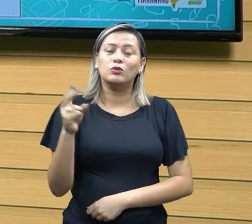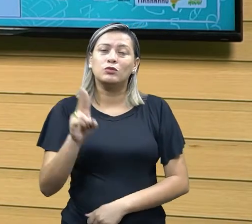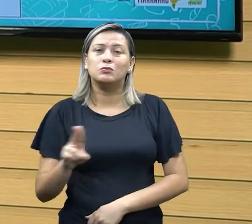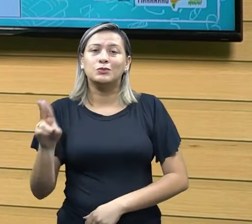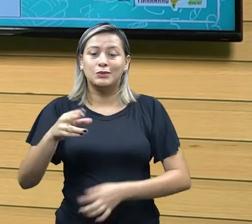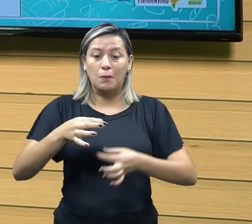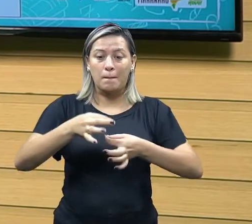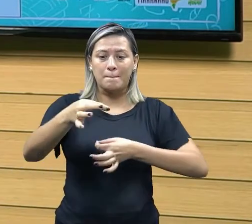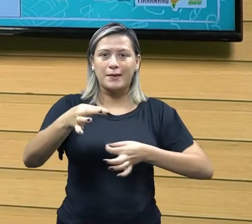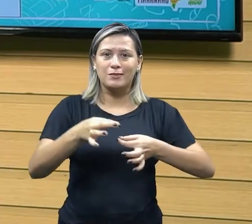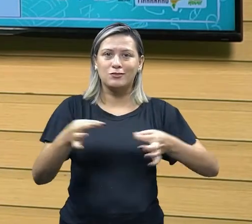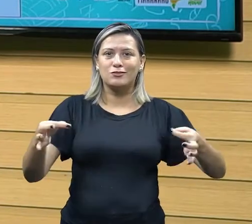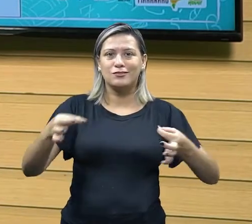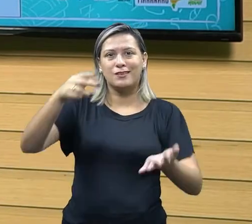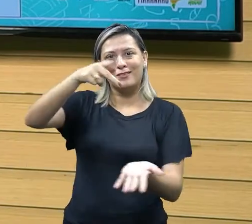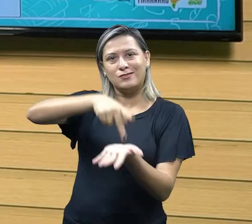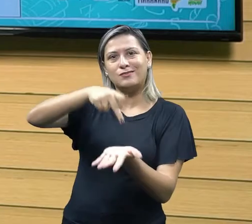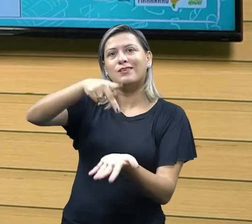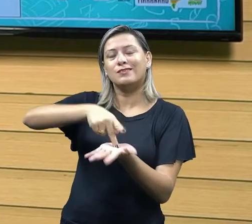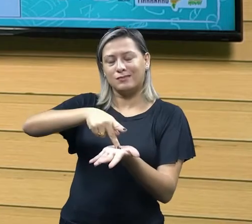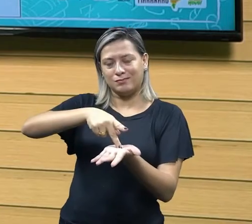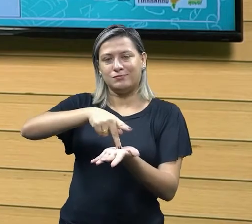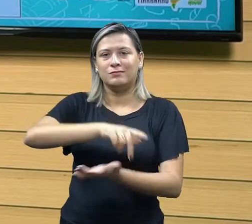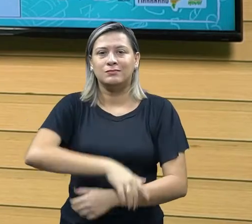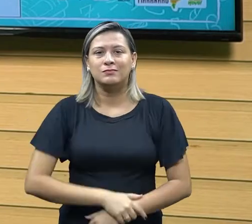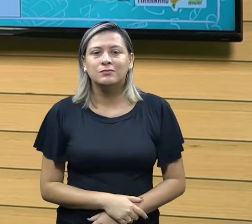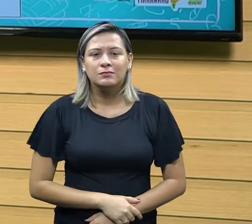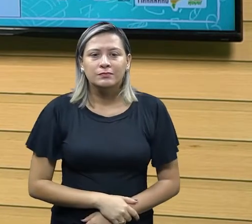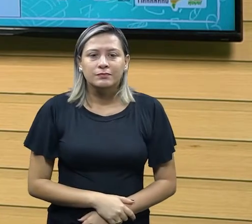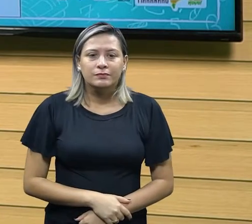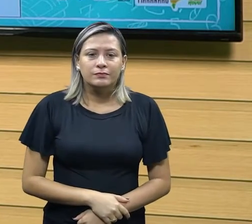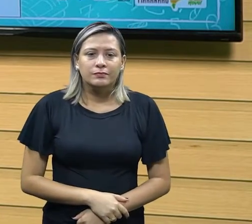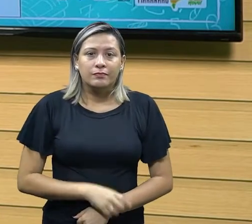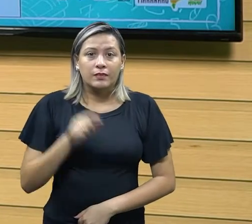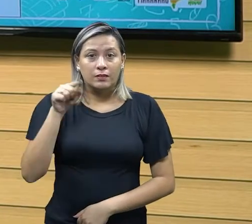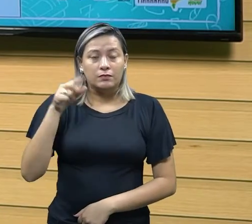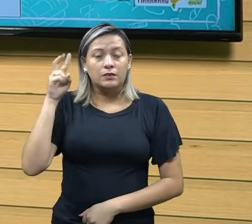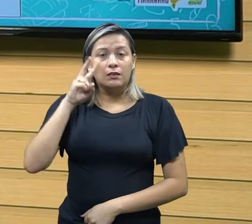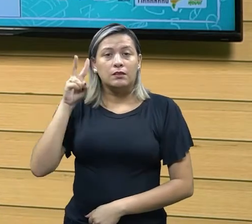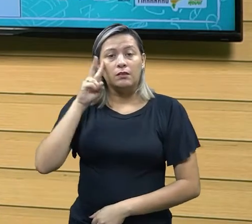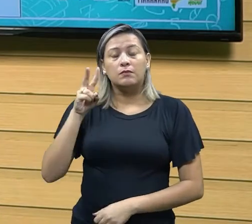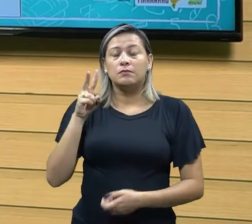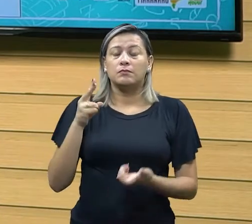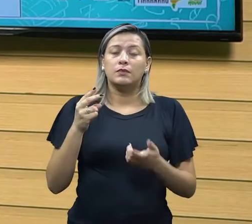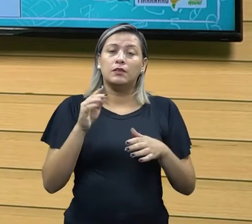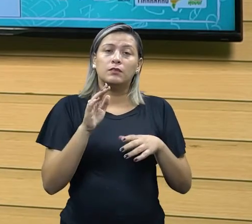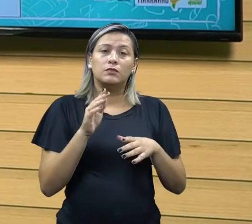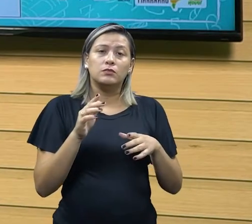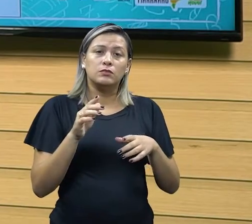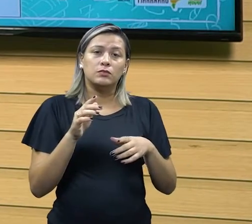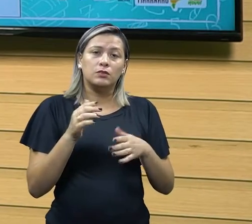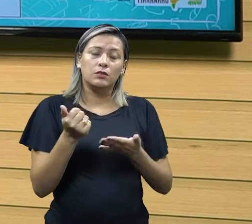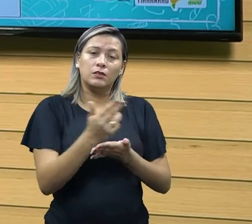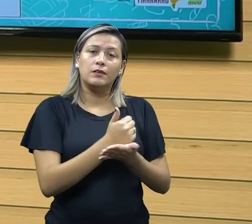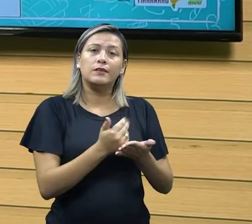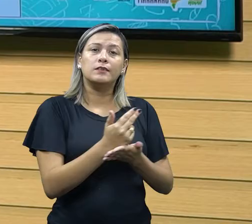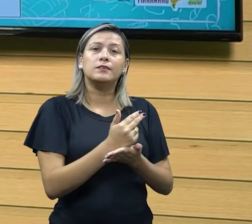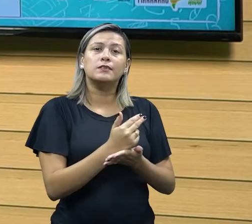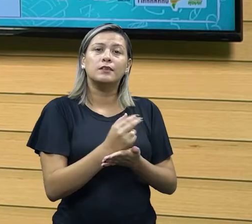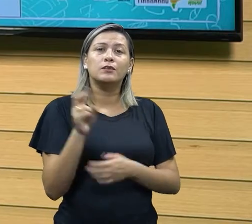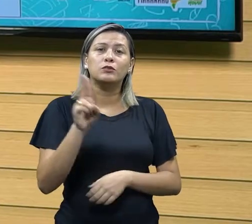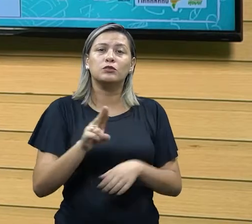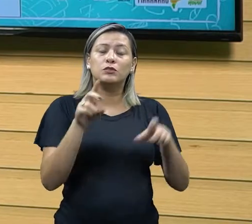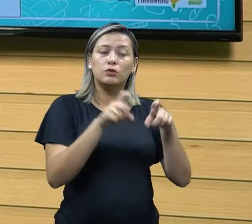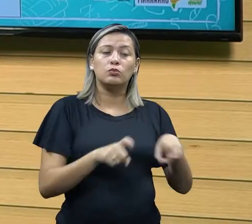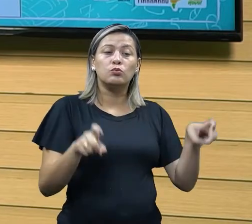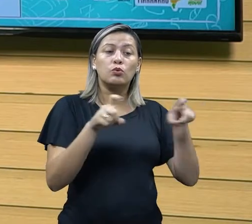de precisão. O AutoCAD, relembrando, é um programa de profissional, de um